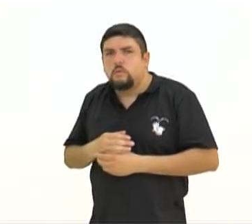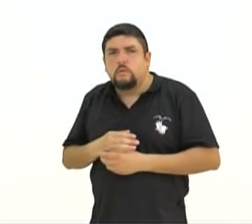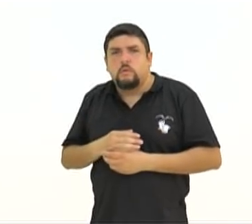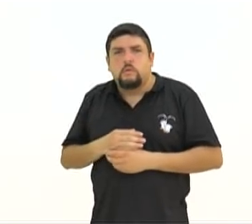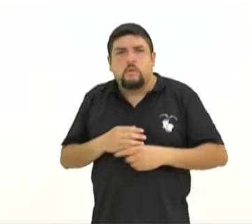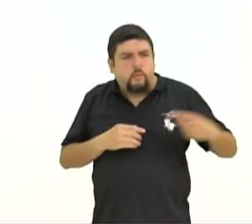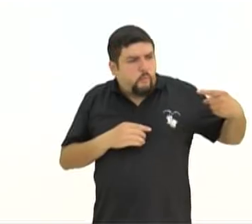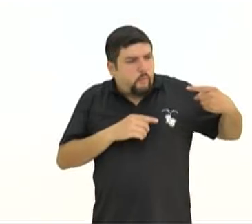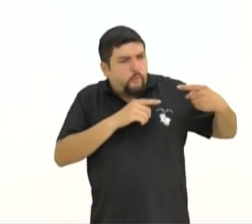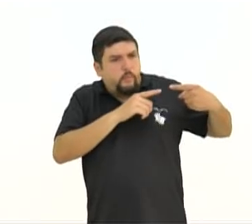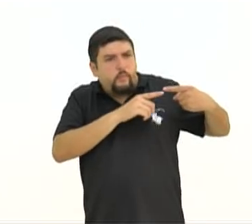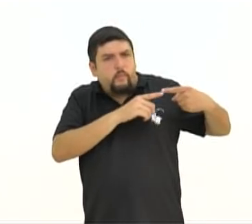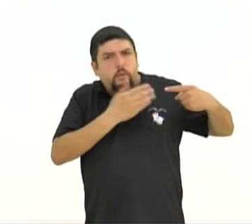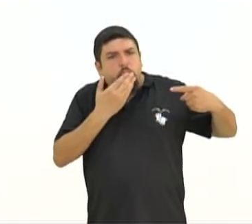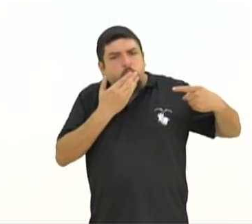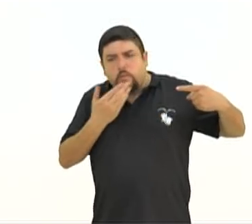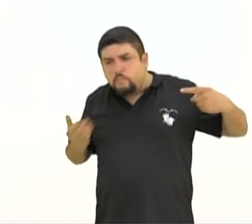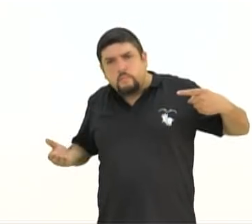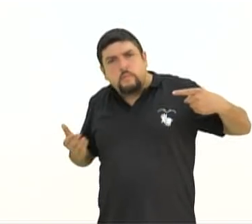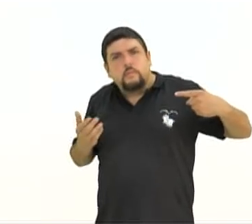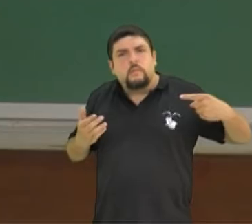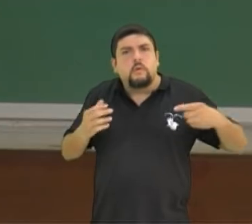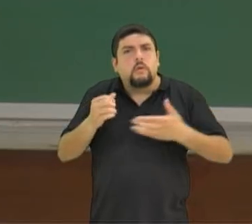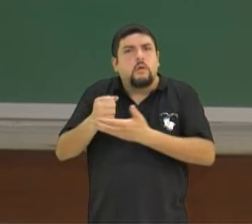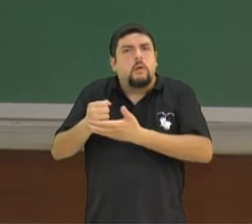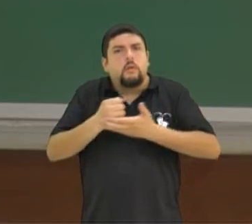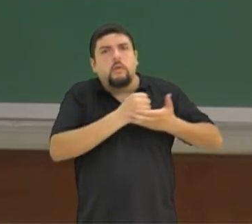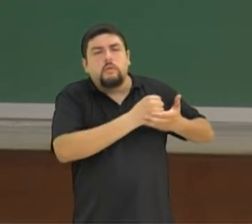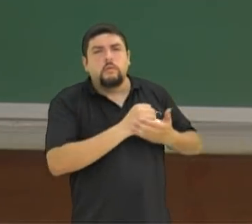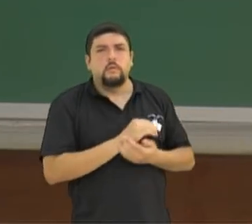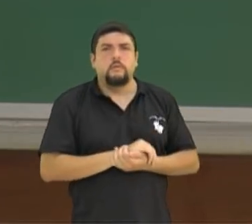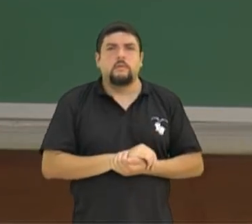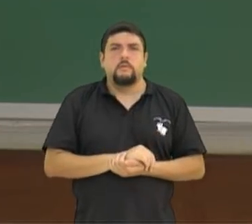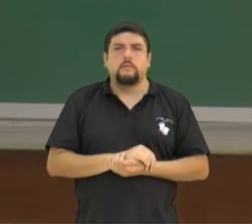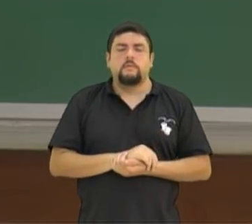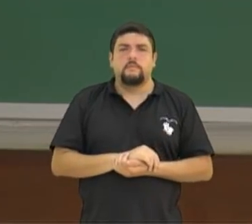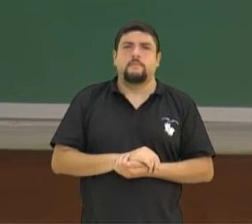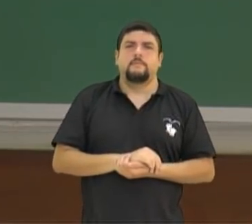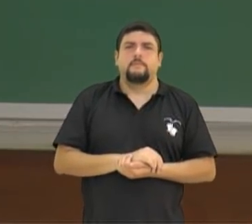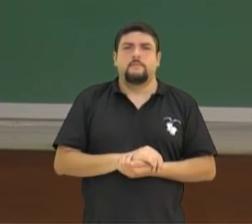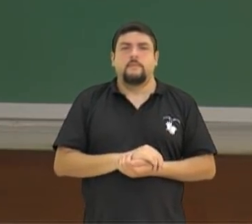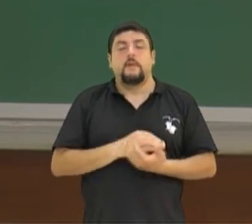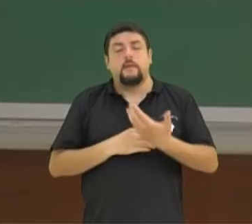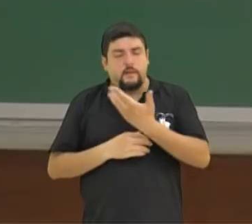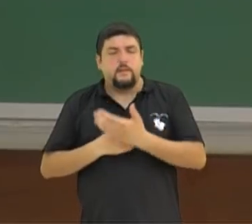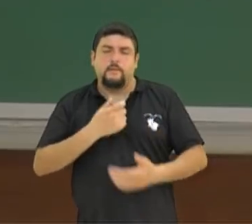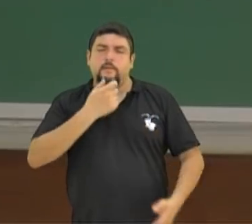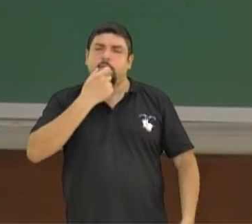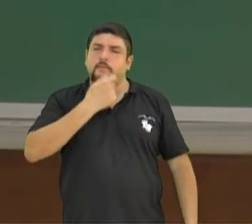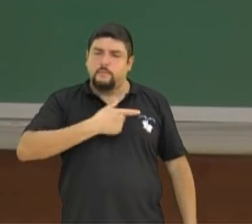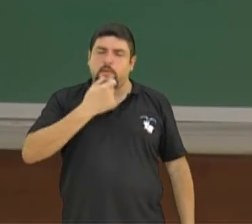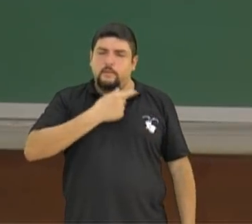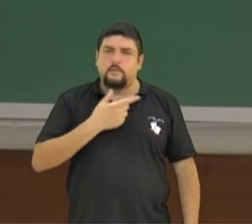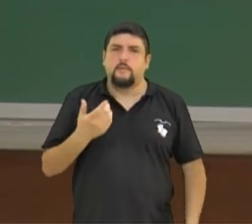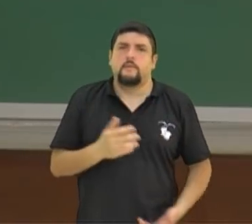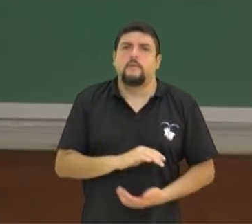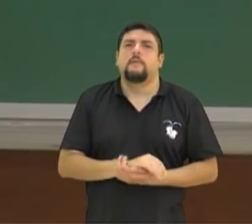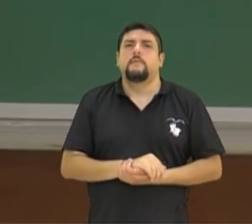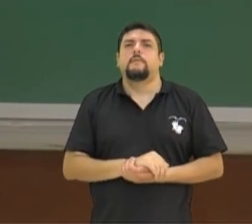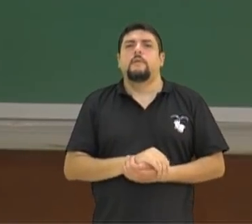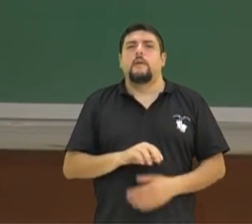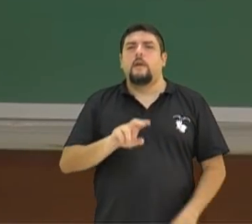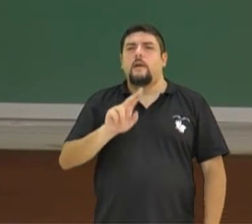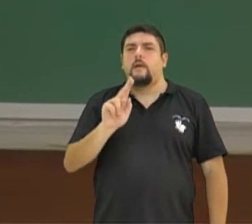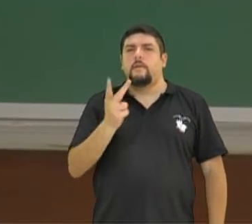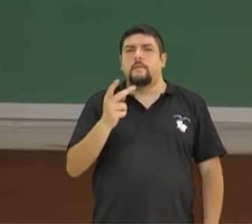senhor. Então percebam que tem ali os recursos para provocar o humor, né? Que é uma das características das tirinhas, né? O humor é um